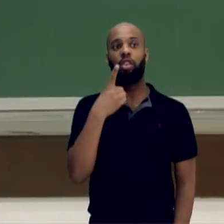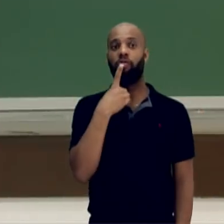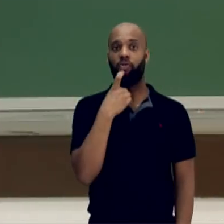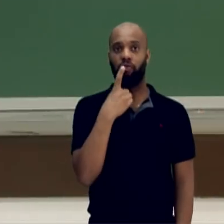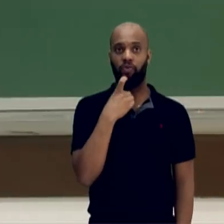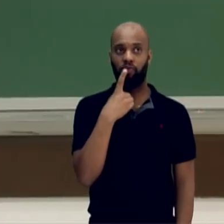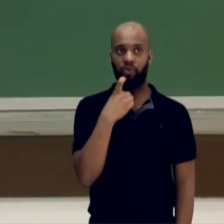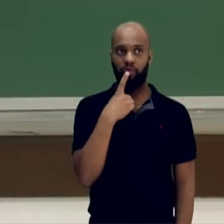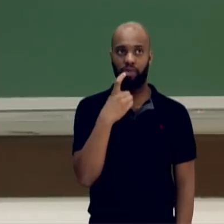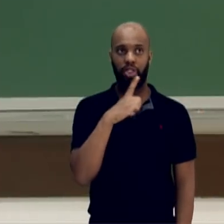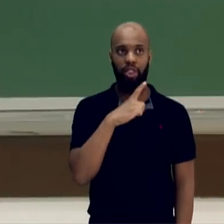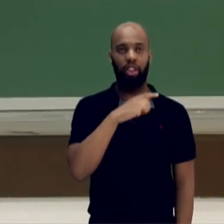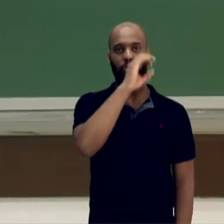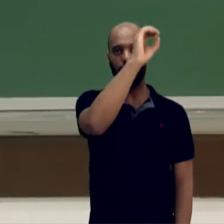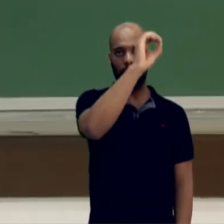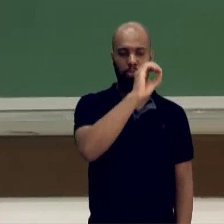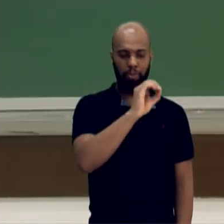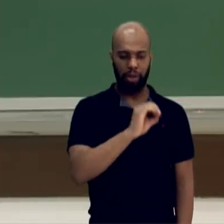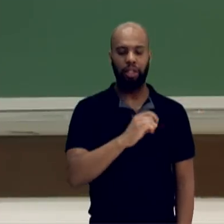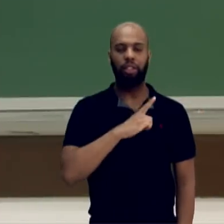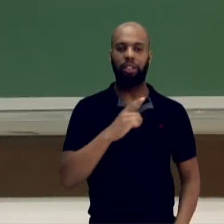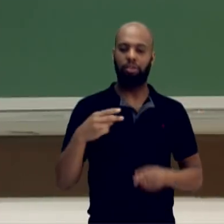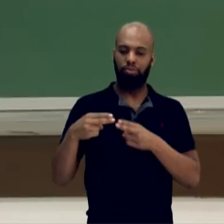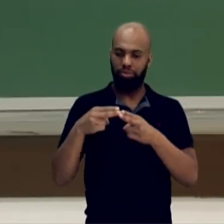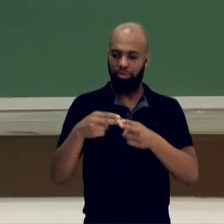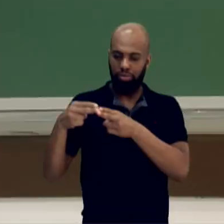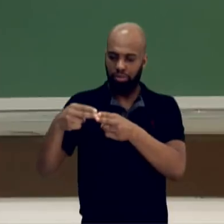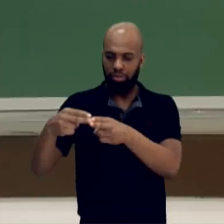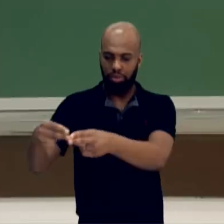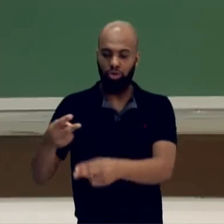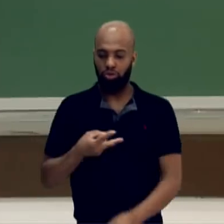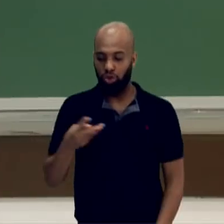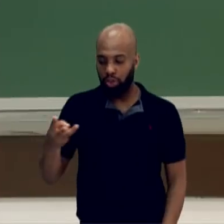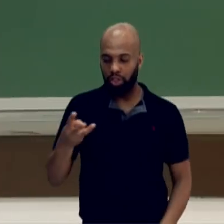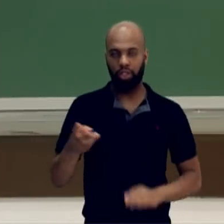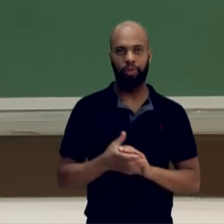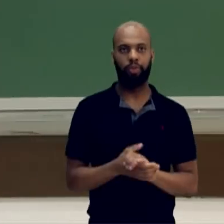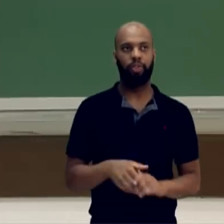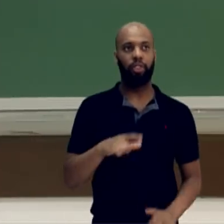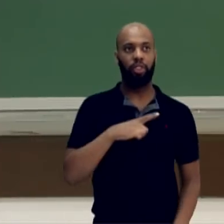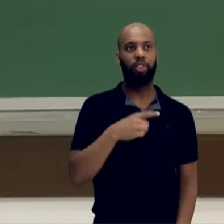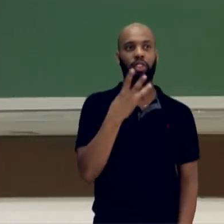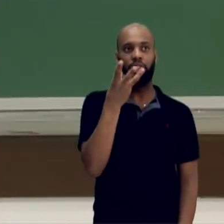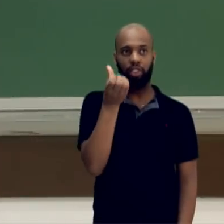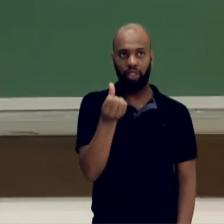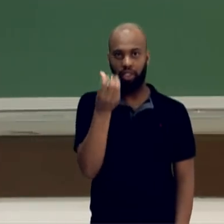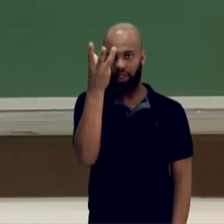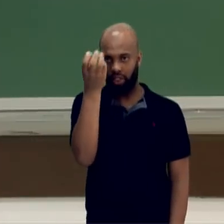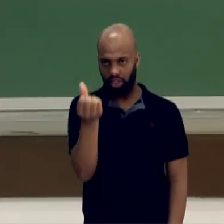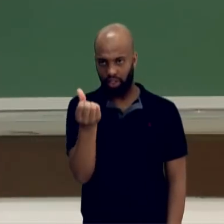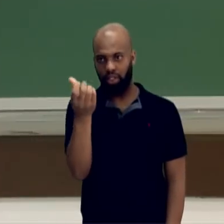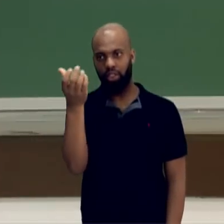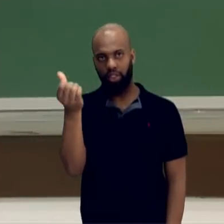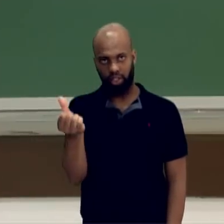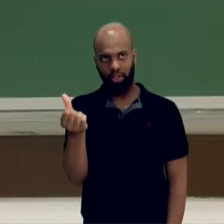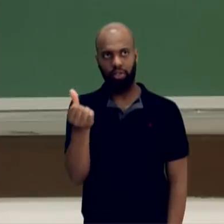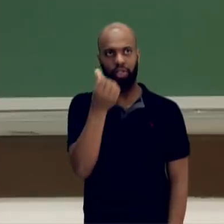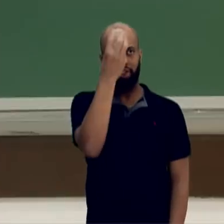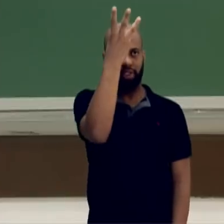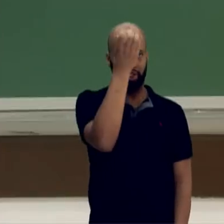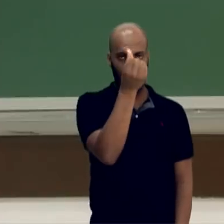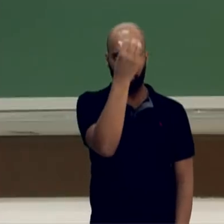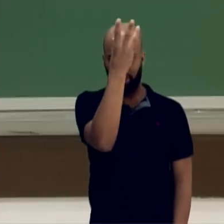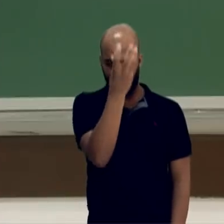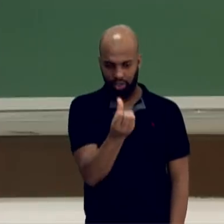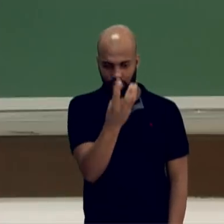está comum nos 3 navios. O 36 e o 36. O